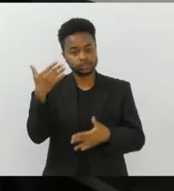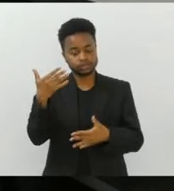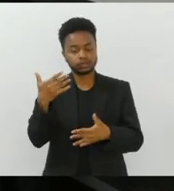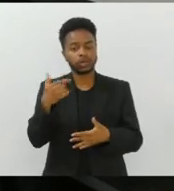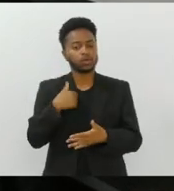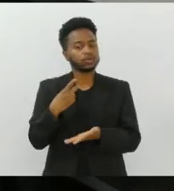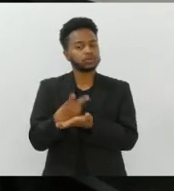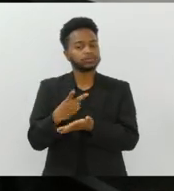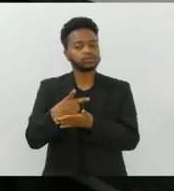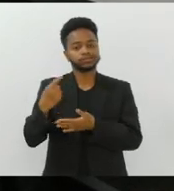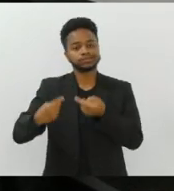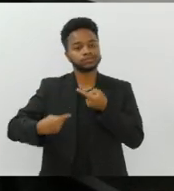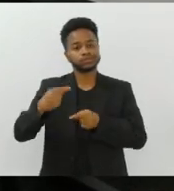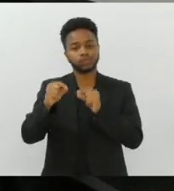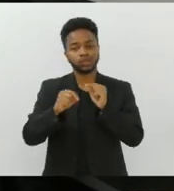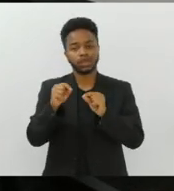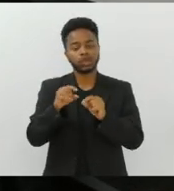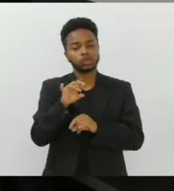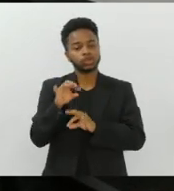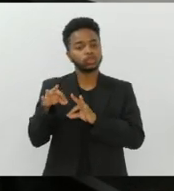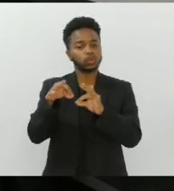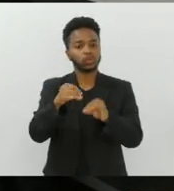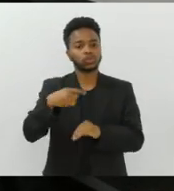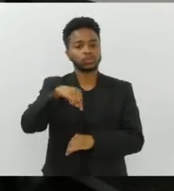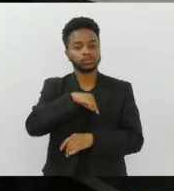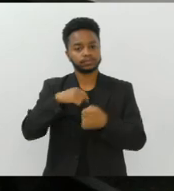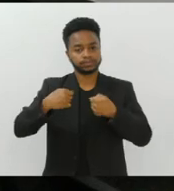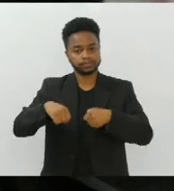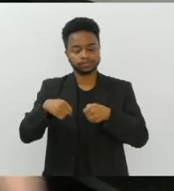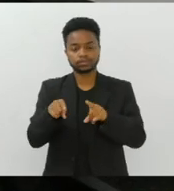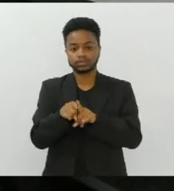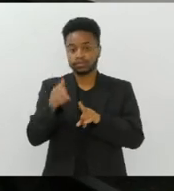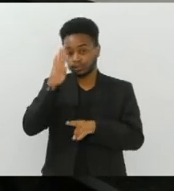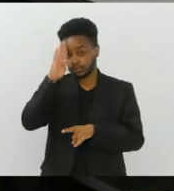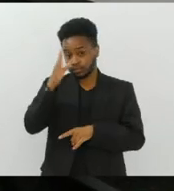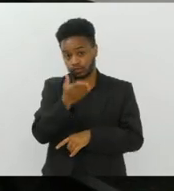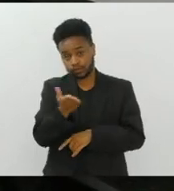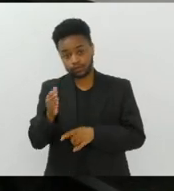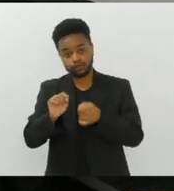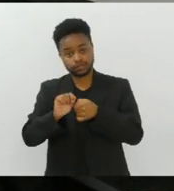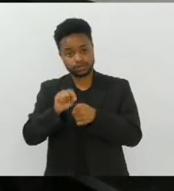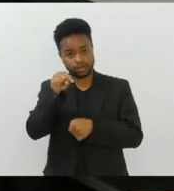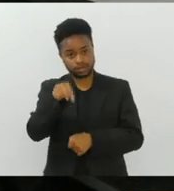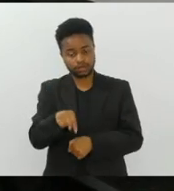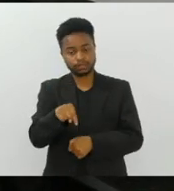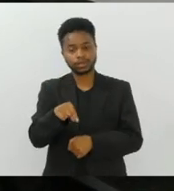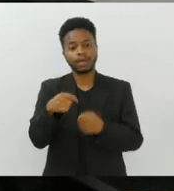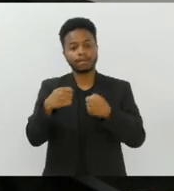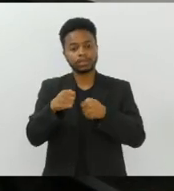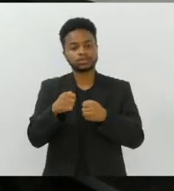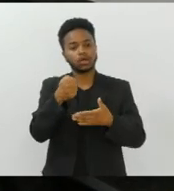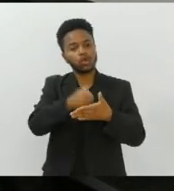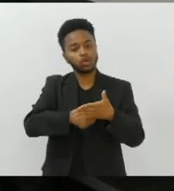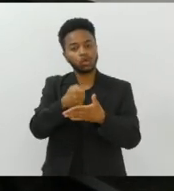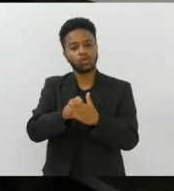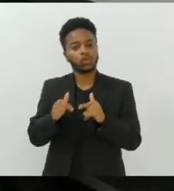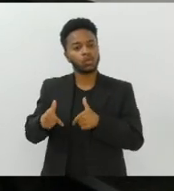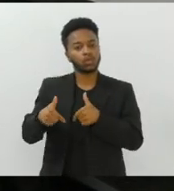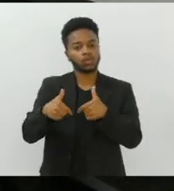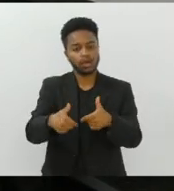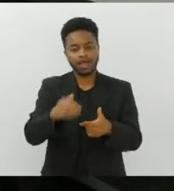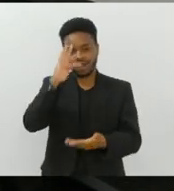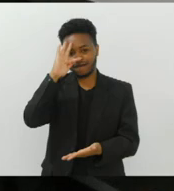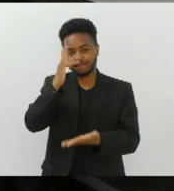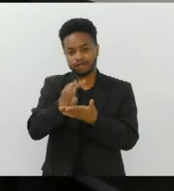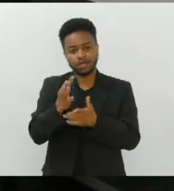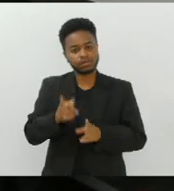do tema, é o que se busca de todos nós e é o que especialmente as senhoras e os senhores estão fazendo. Combater o bom combate, guardar a